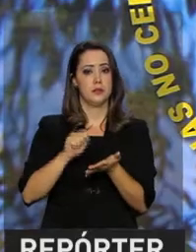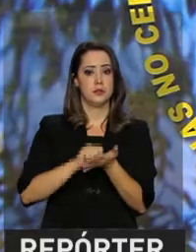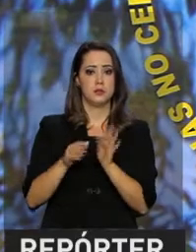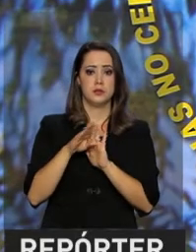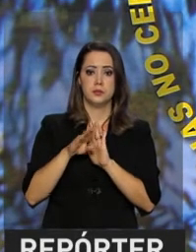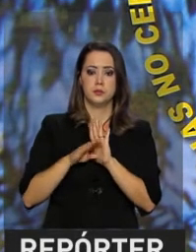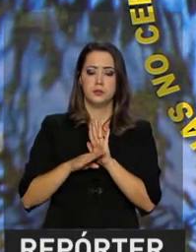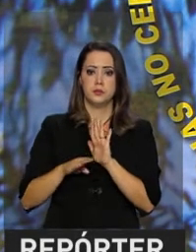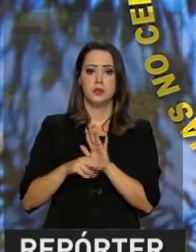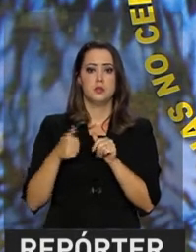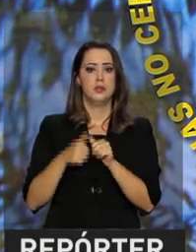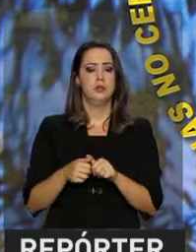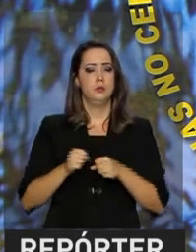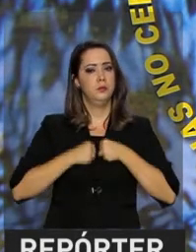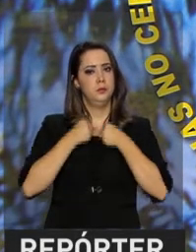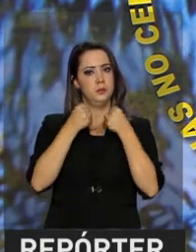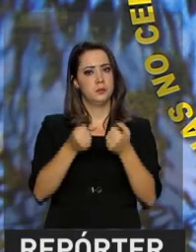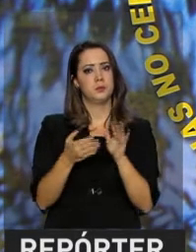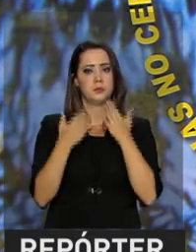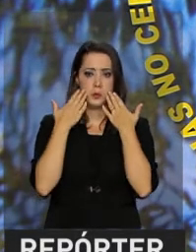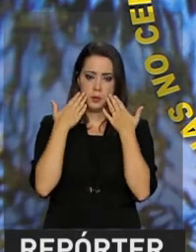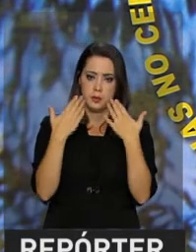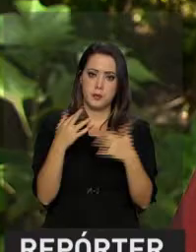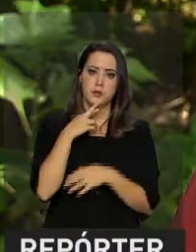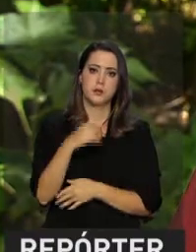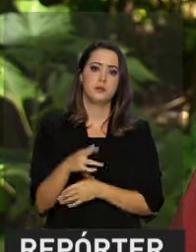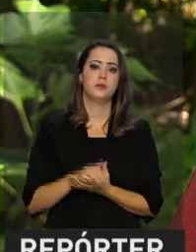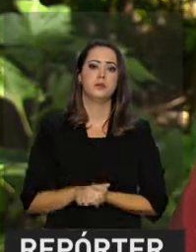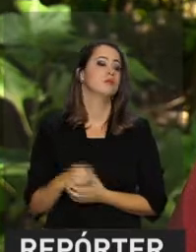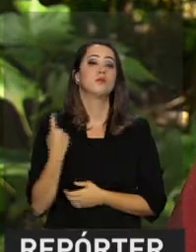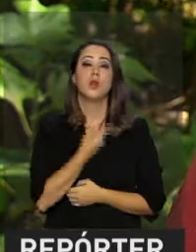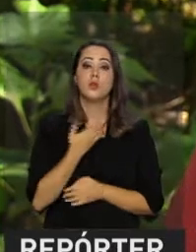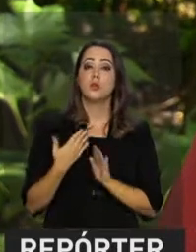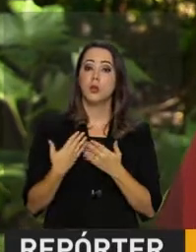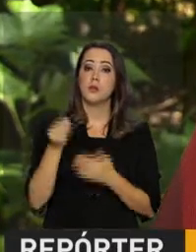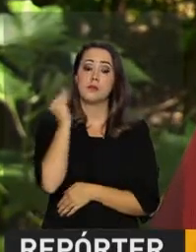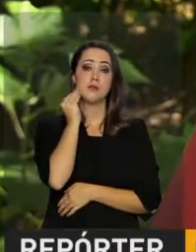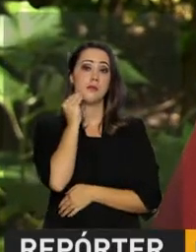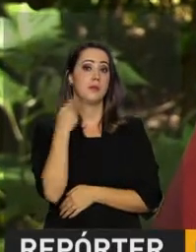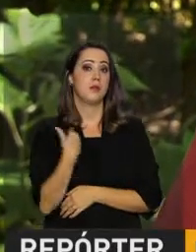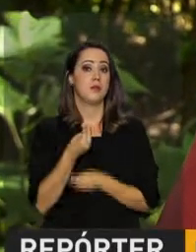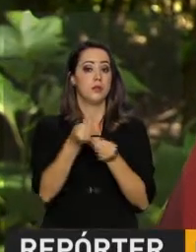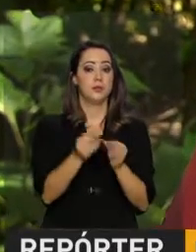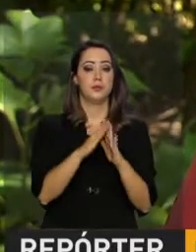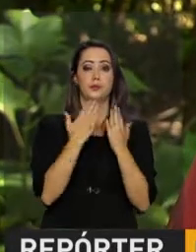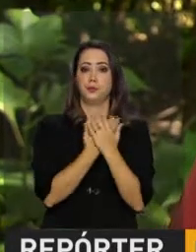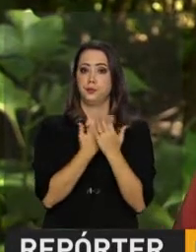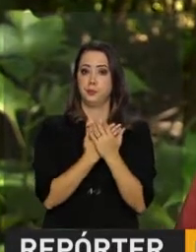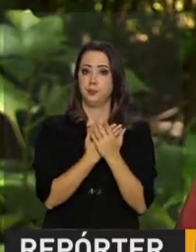projeto no fórum e estão empenhados em apresentar soluções nós levamos essas experiências para as escolas